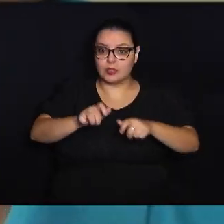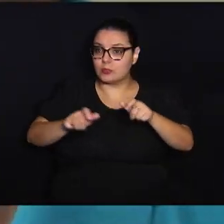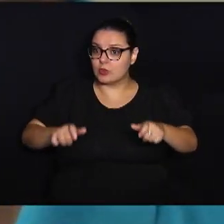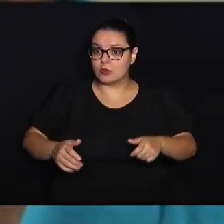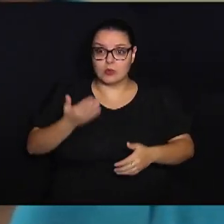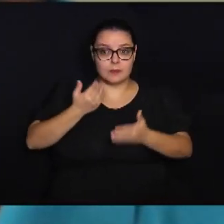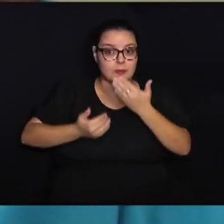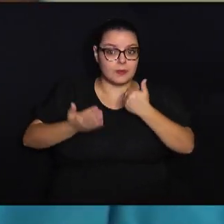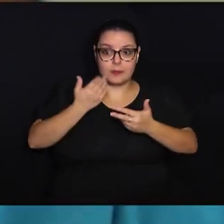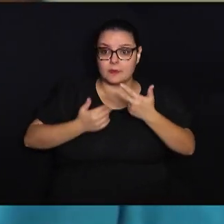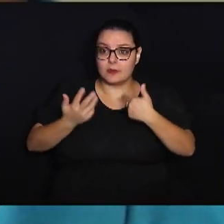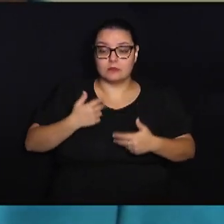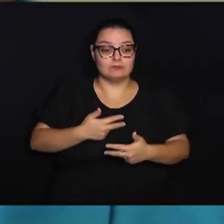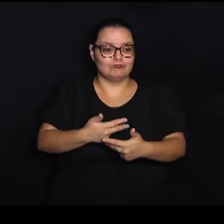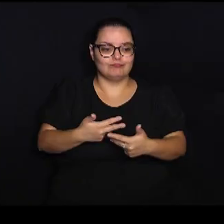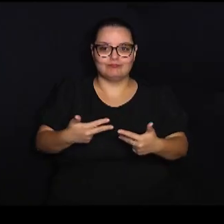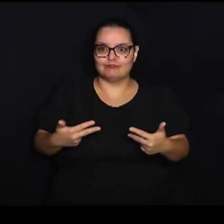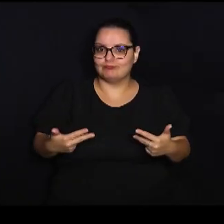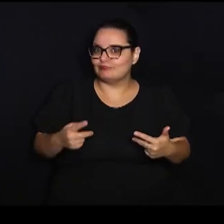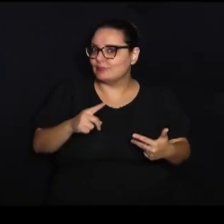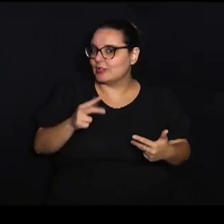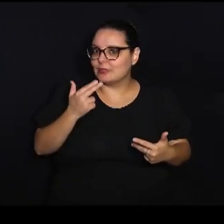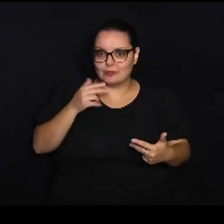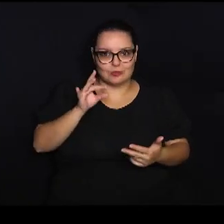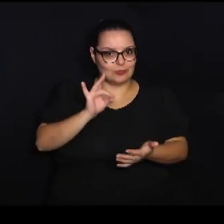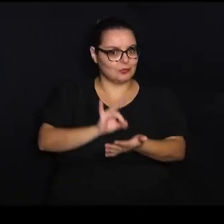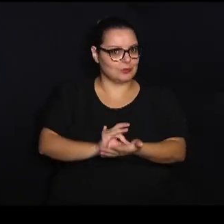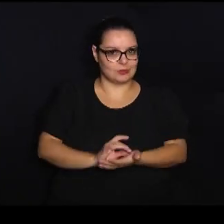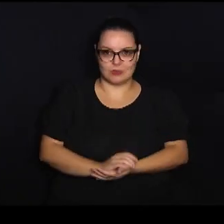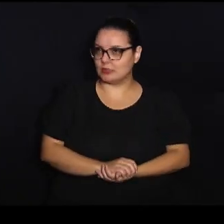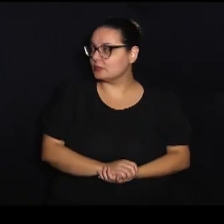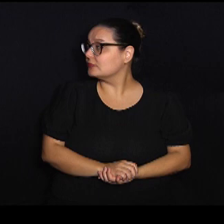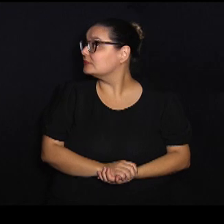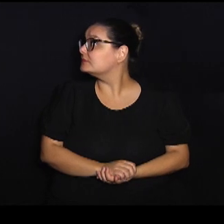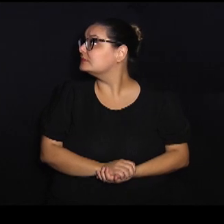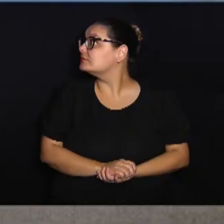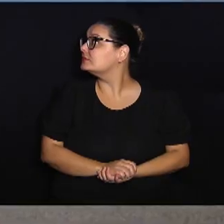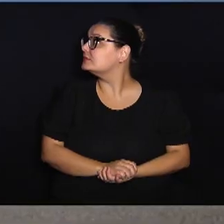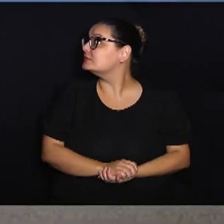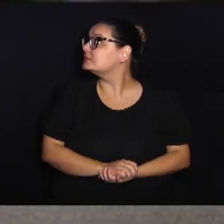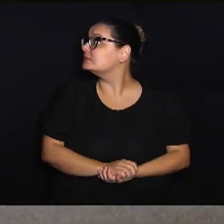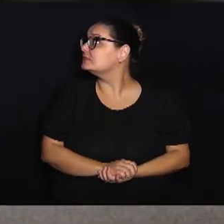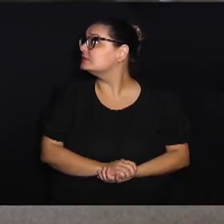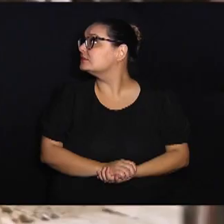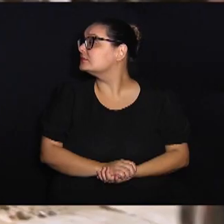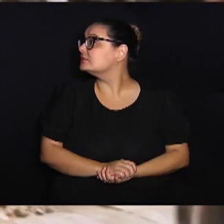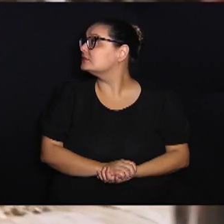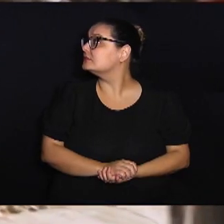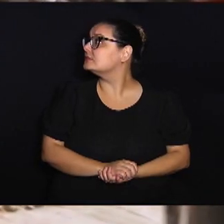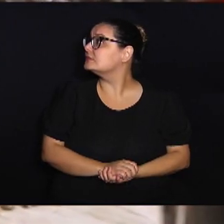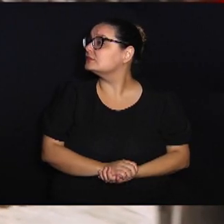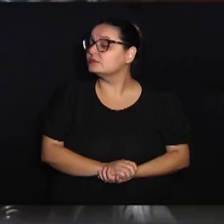da Batalha de Rima, foi publicada no Diário Oficial do Município do dia 19 de junho.